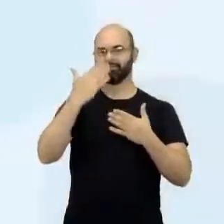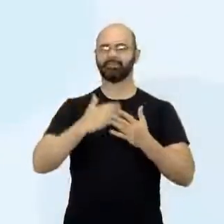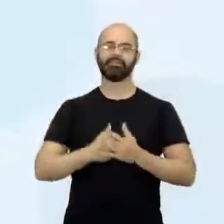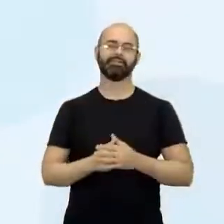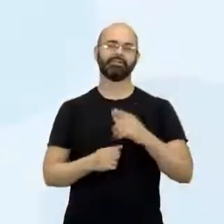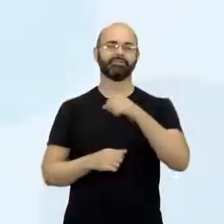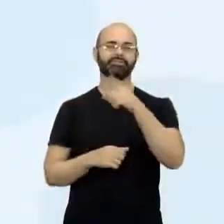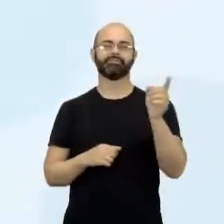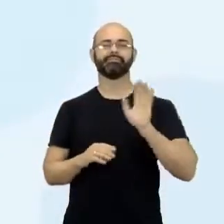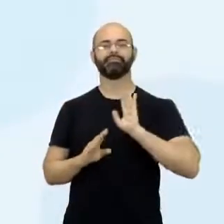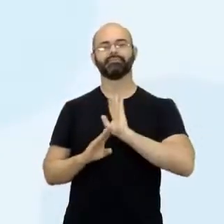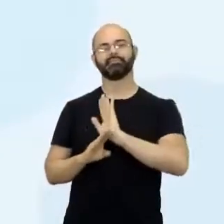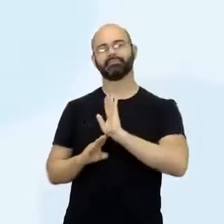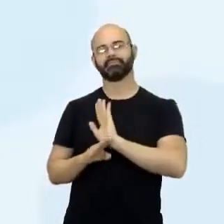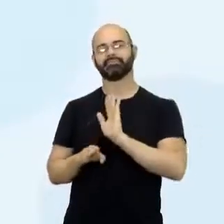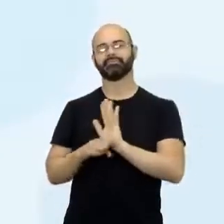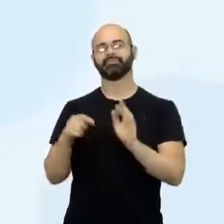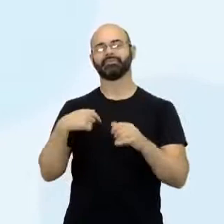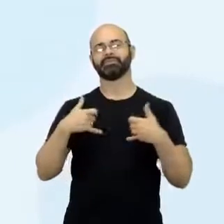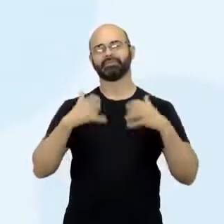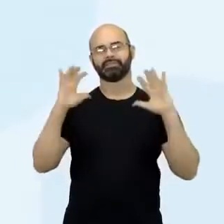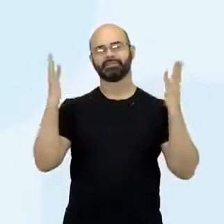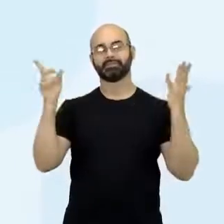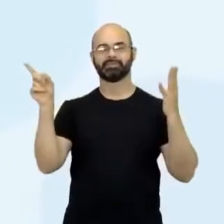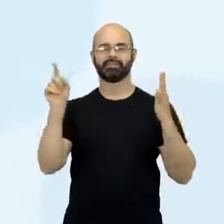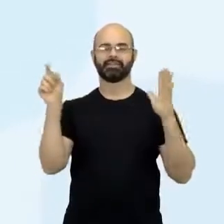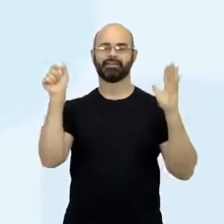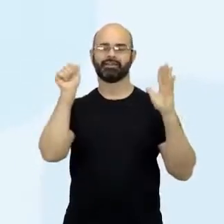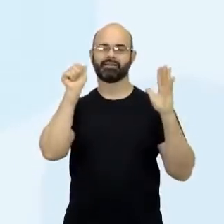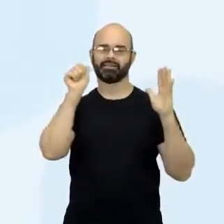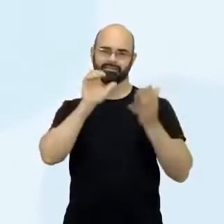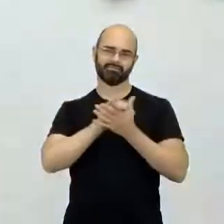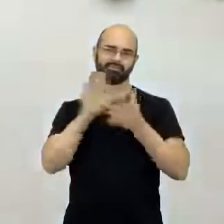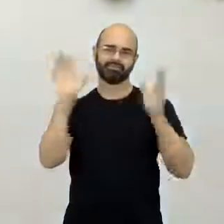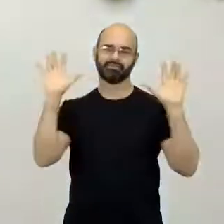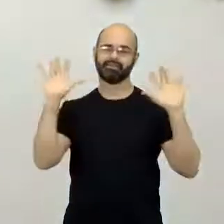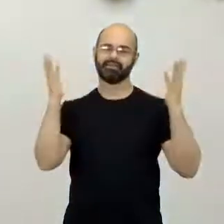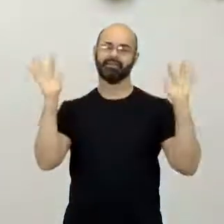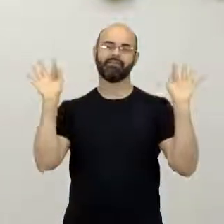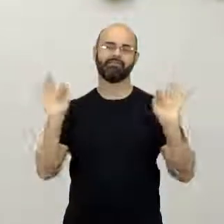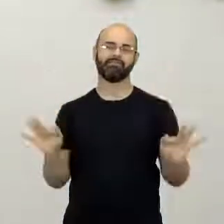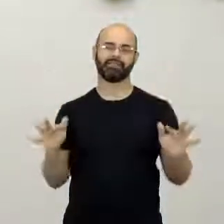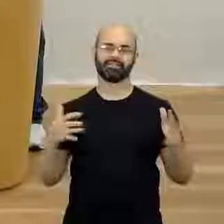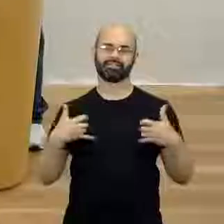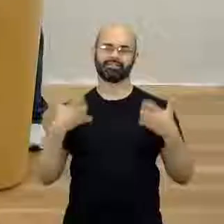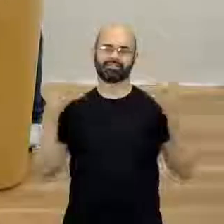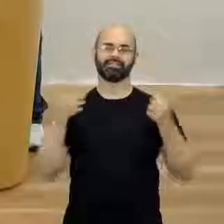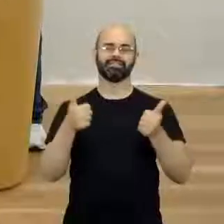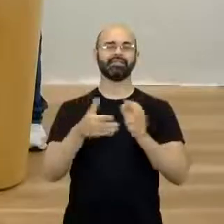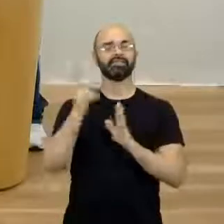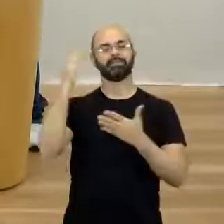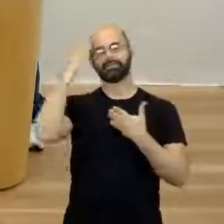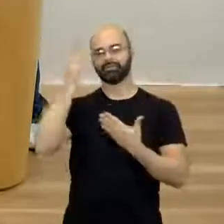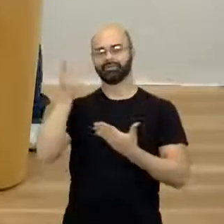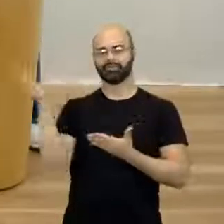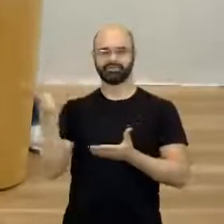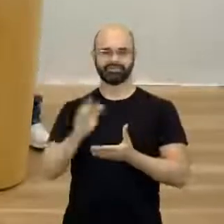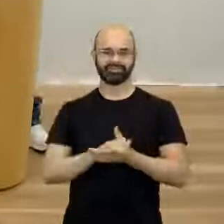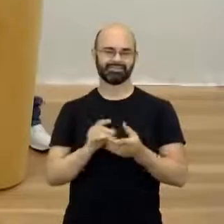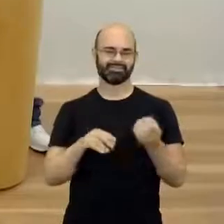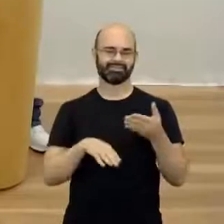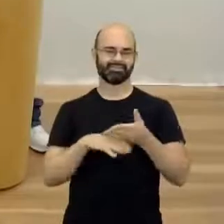por ajudar a comemorar o aniversário da minha esposa, ela ficou muito contente. Valeu, Ju, por essa participação de